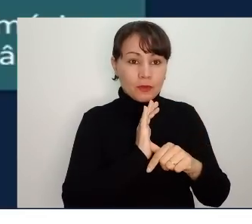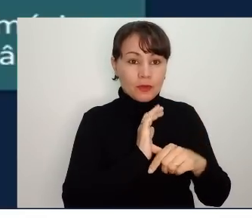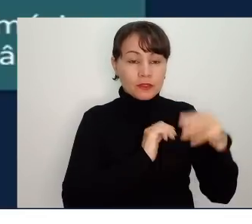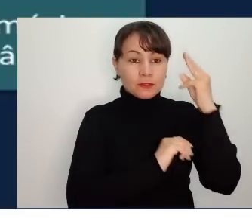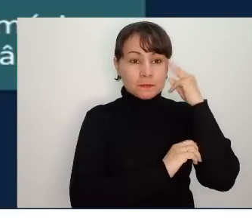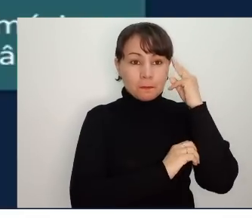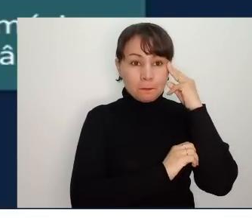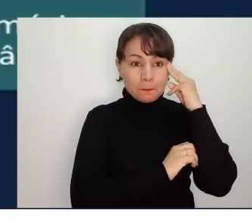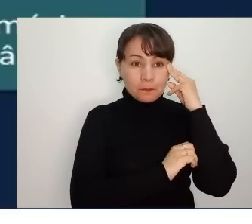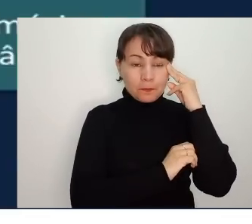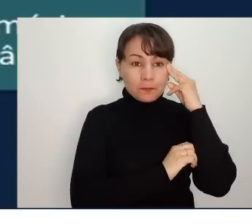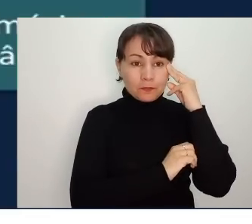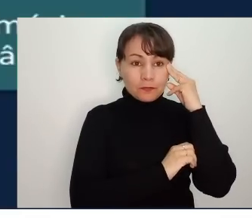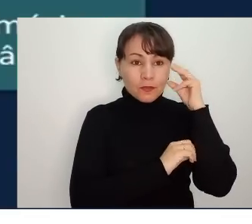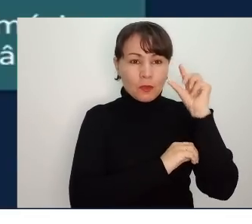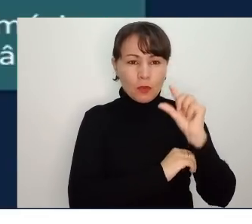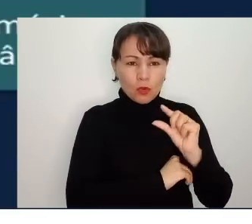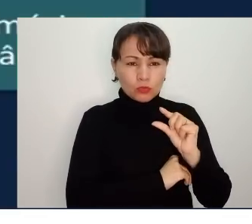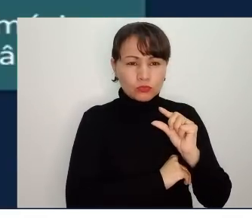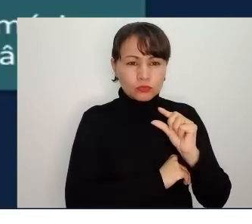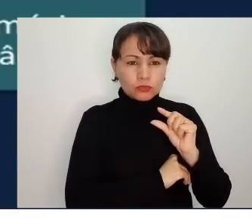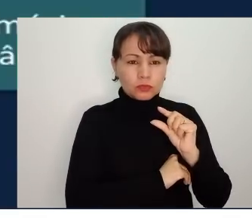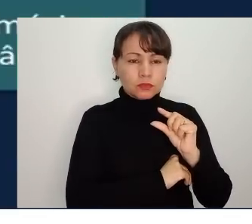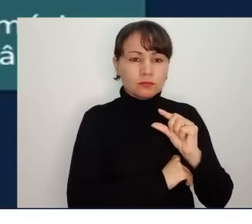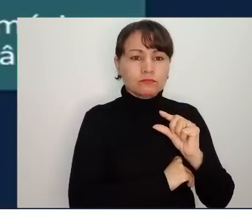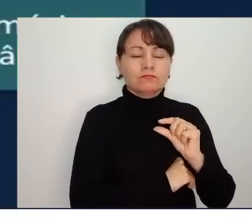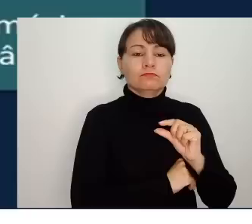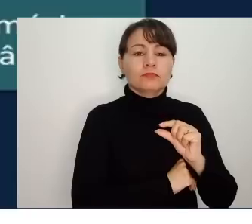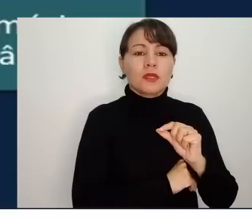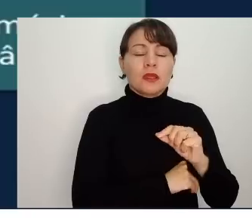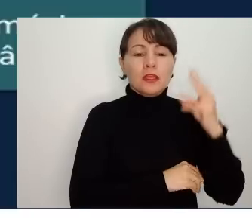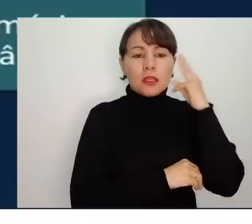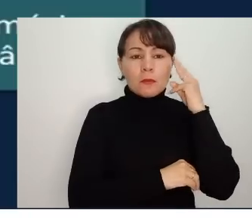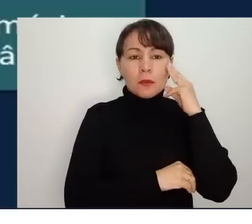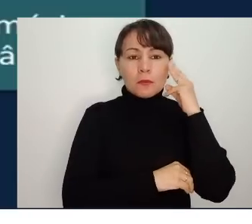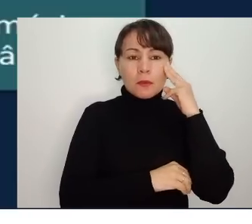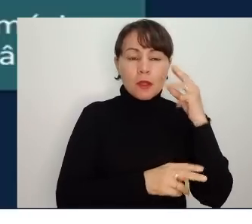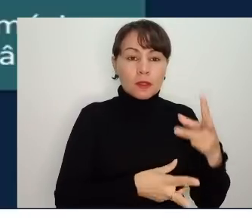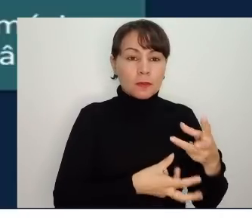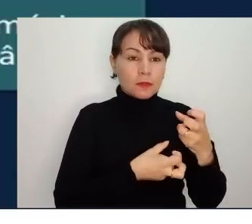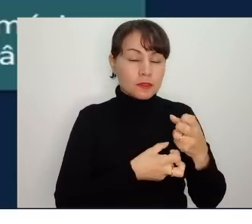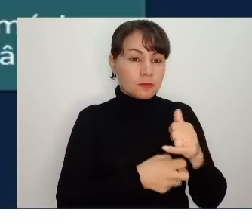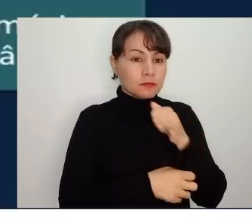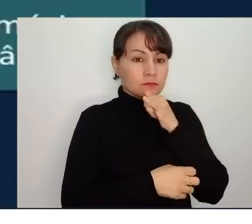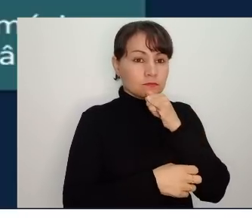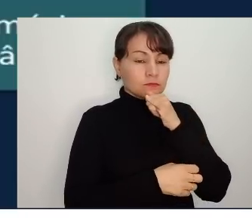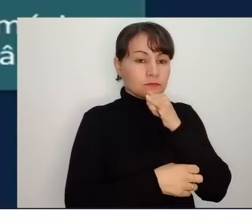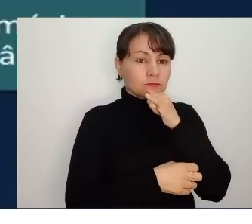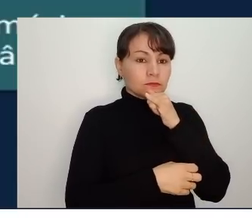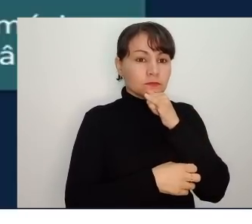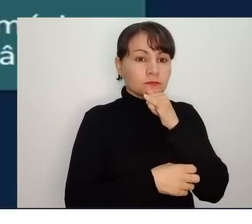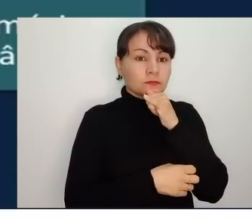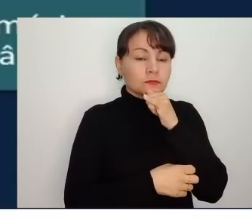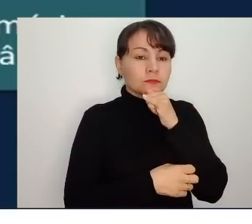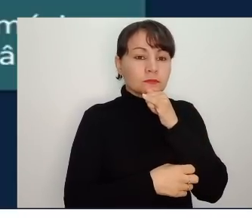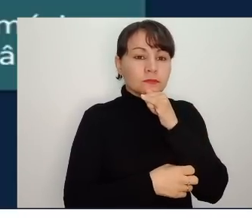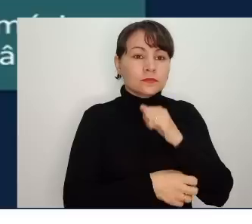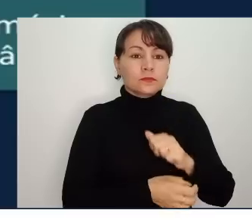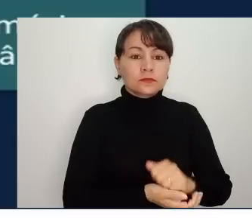Após essa memória a curto prazo, que é uma memória que nós identificamos, por exemplo, quando nós